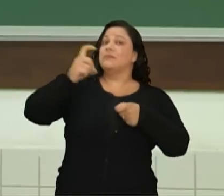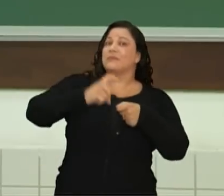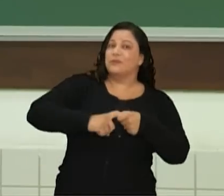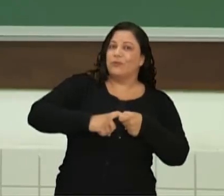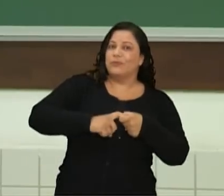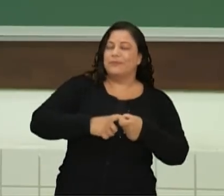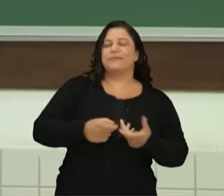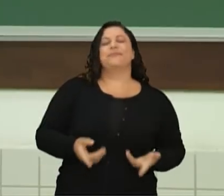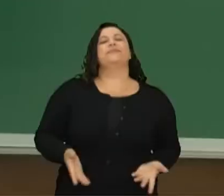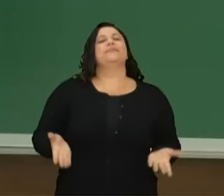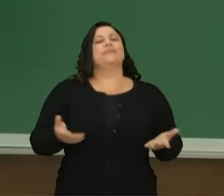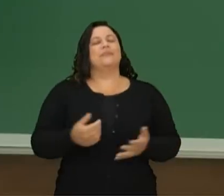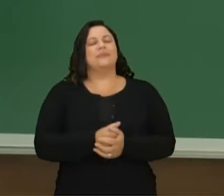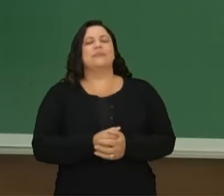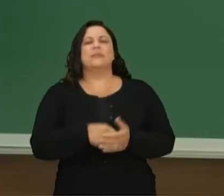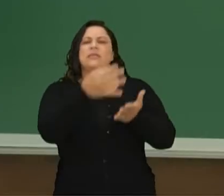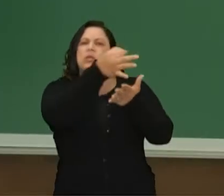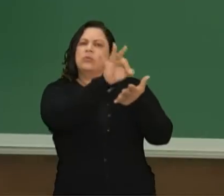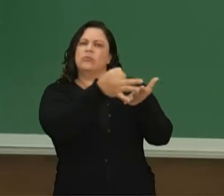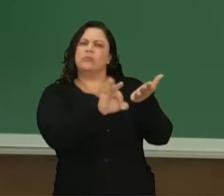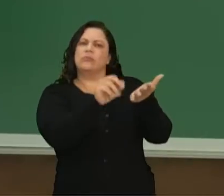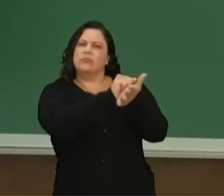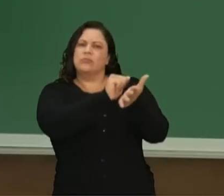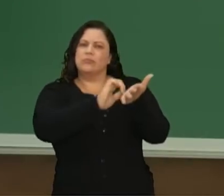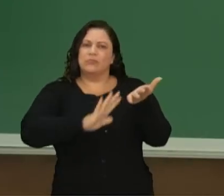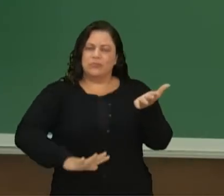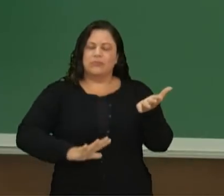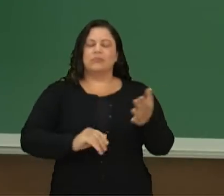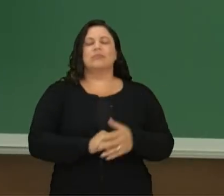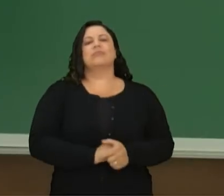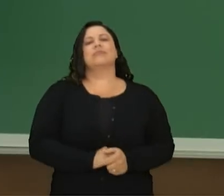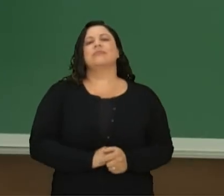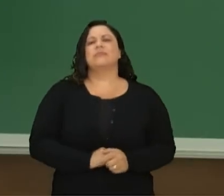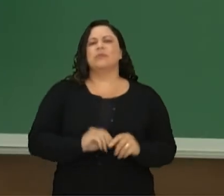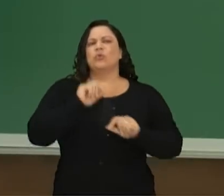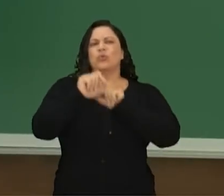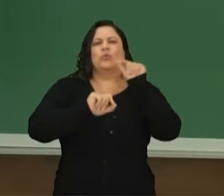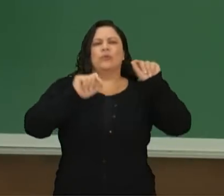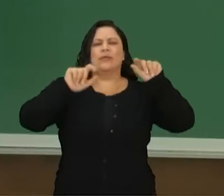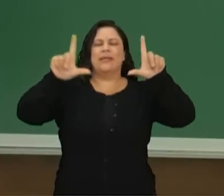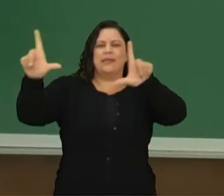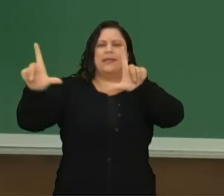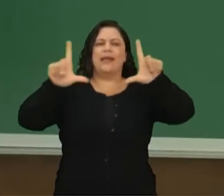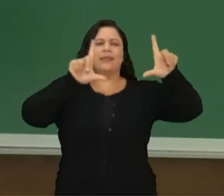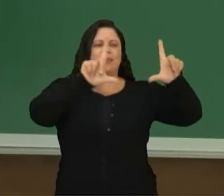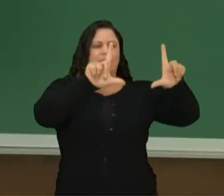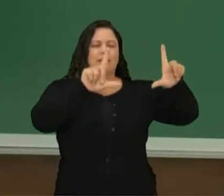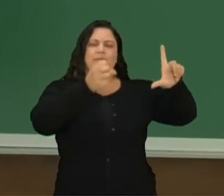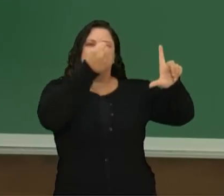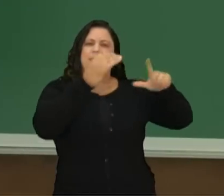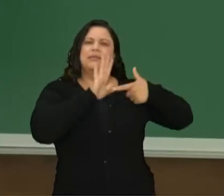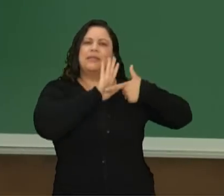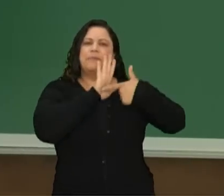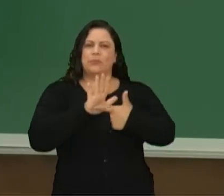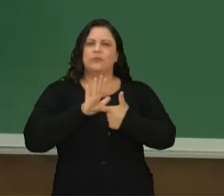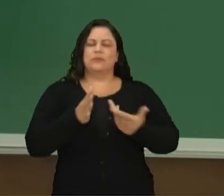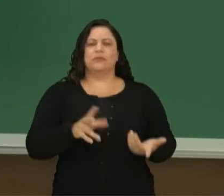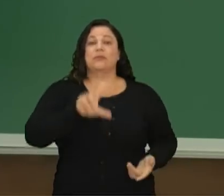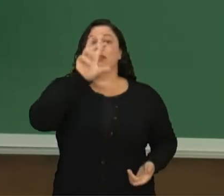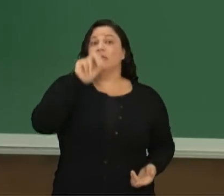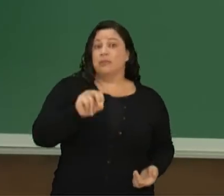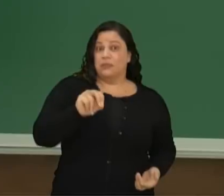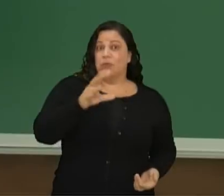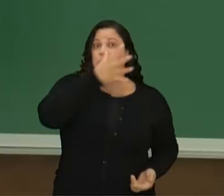Voltamos. E aí, vamos para a correção do nosso exercício? Então, o que a tabela está nos dizendo? Que 50